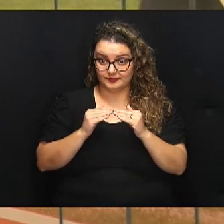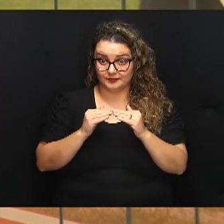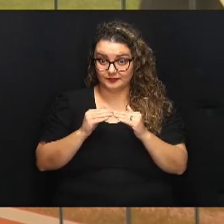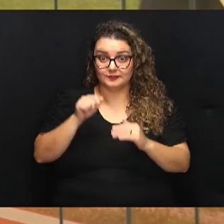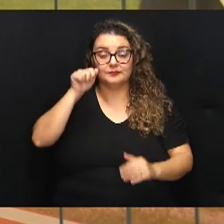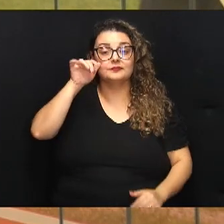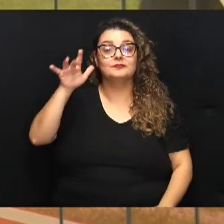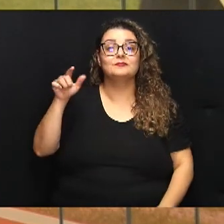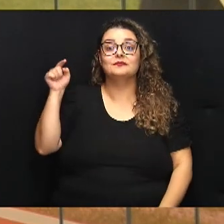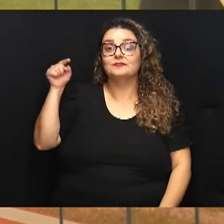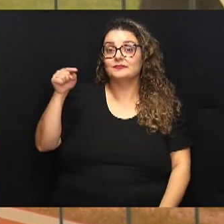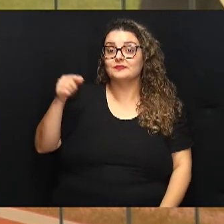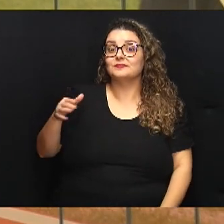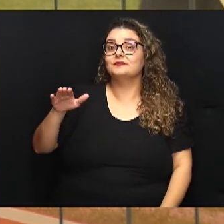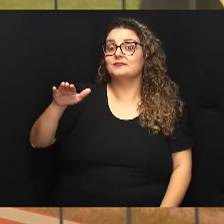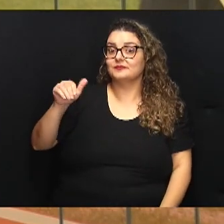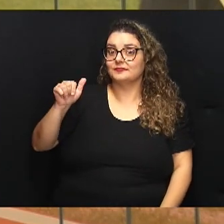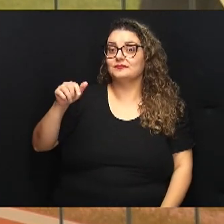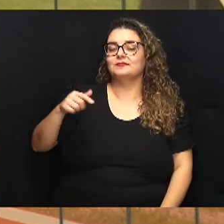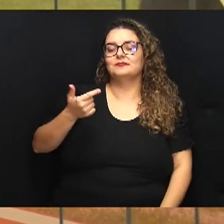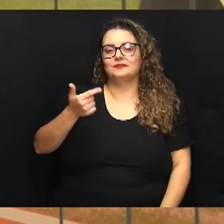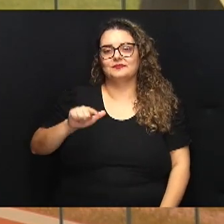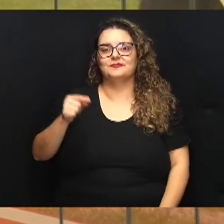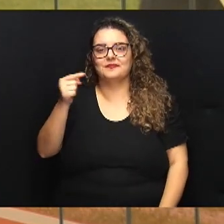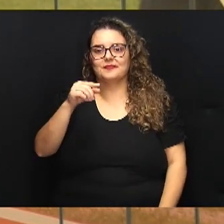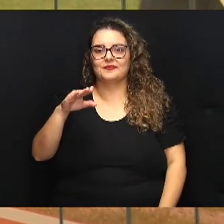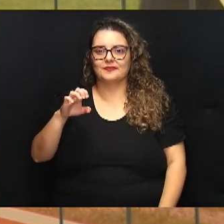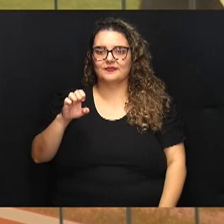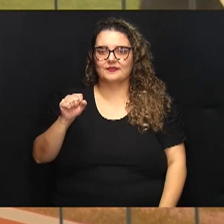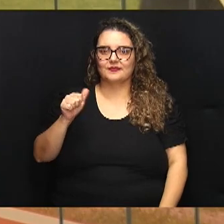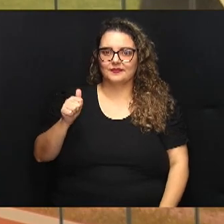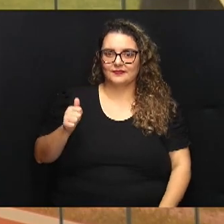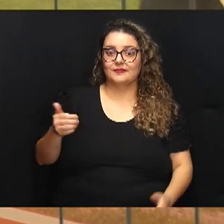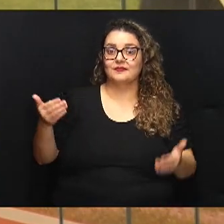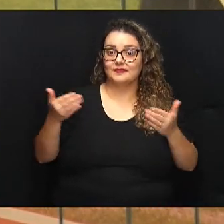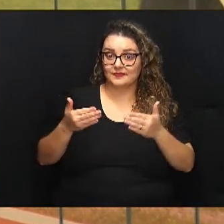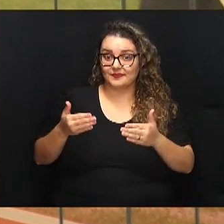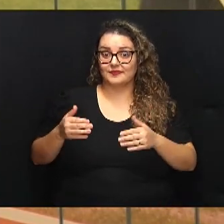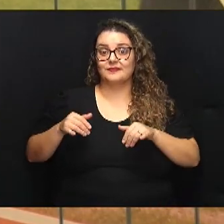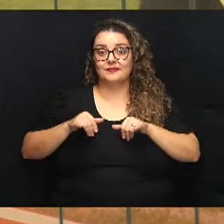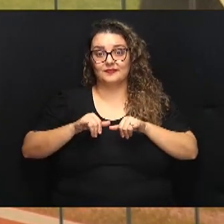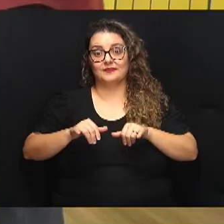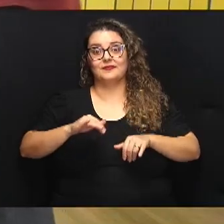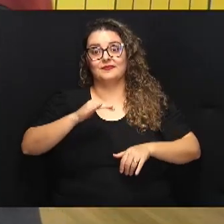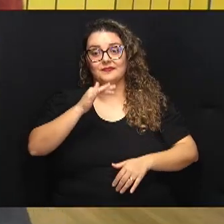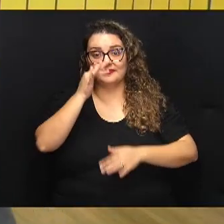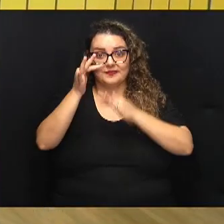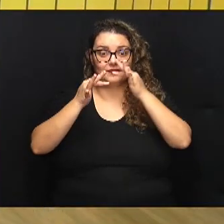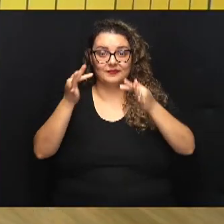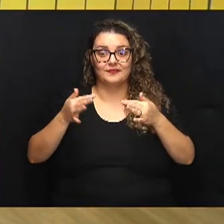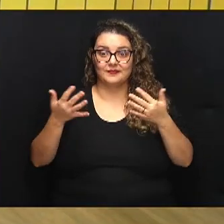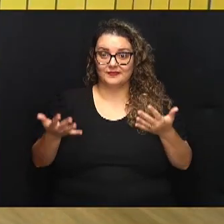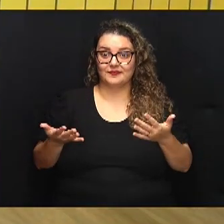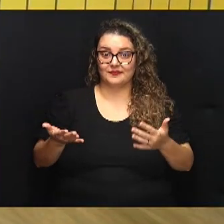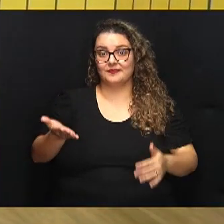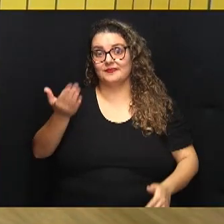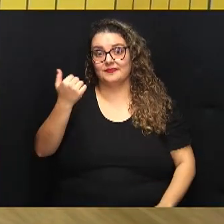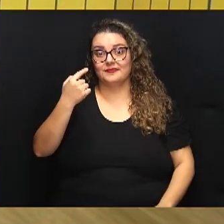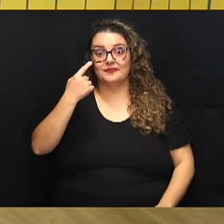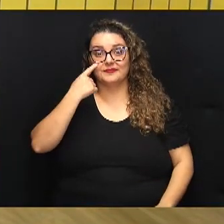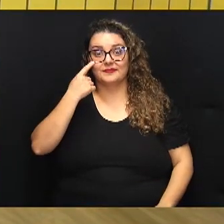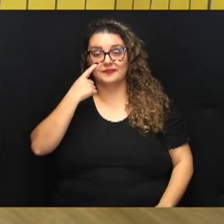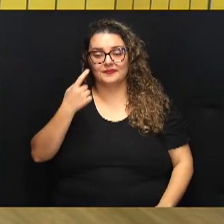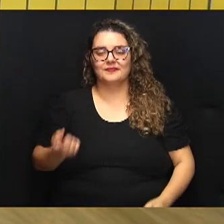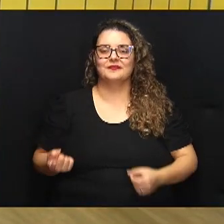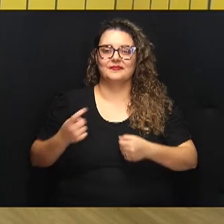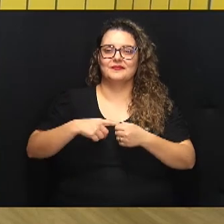Alexandra Dias está chamando novamente lá da Ceasa, agora do Mercado das Flores. Então, vamos novamente,